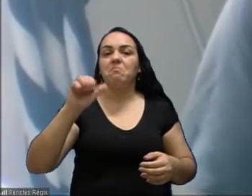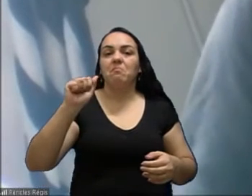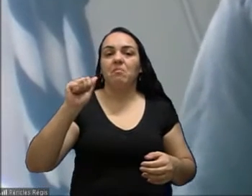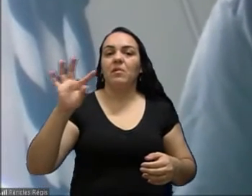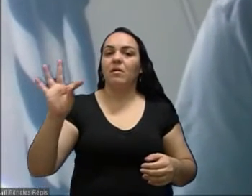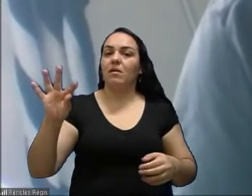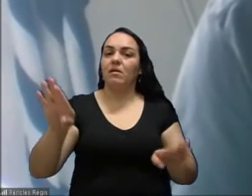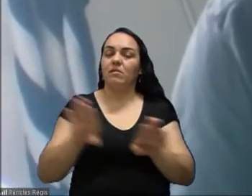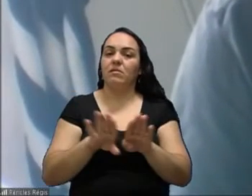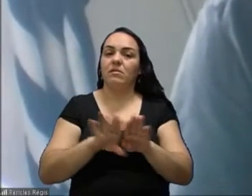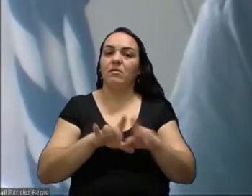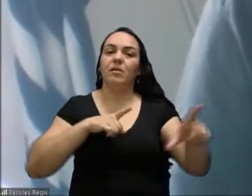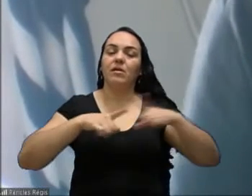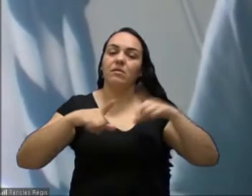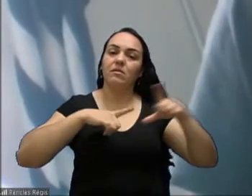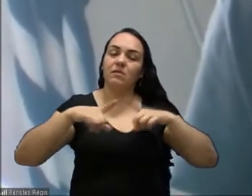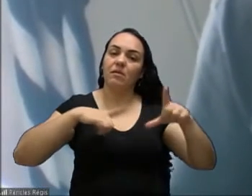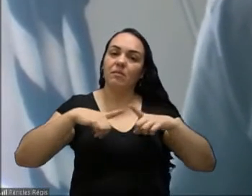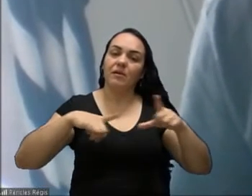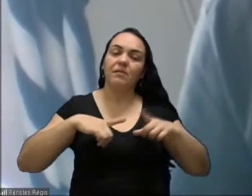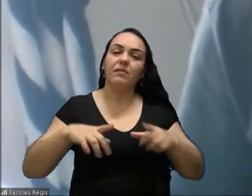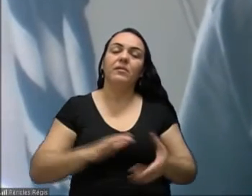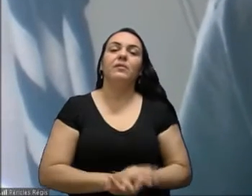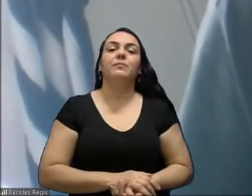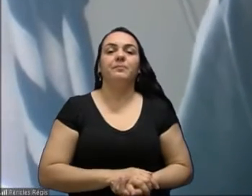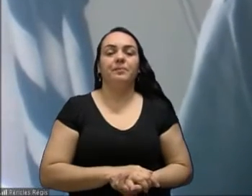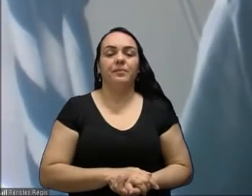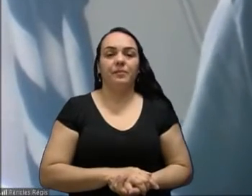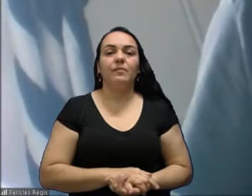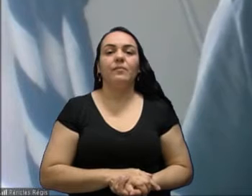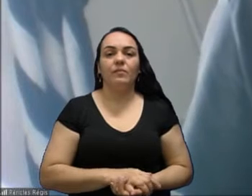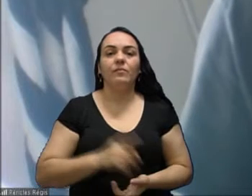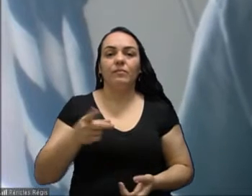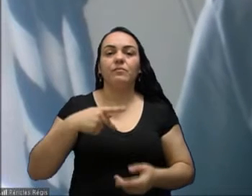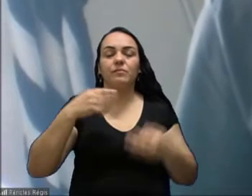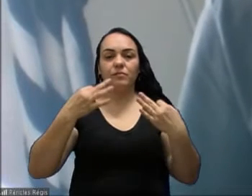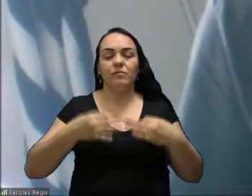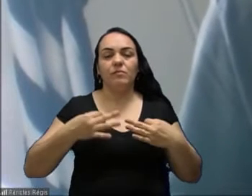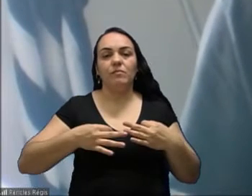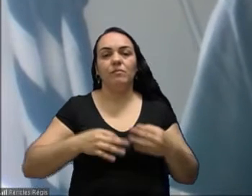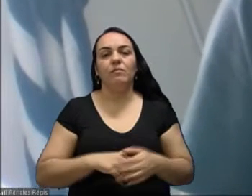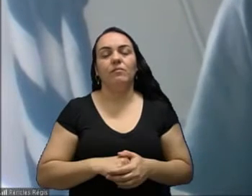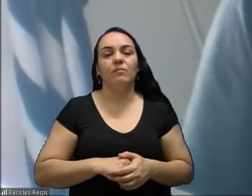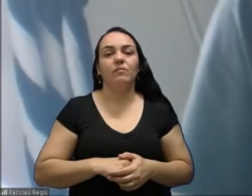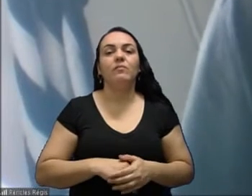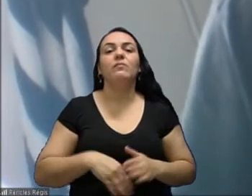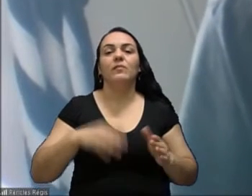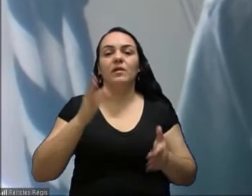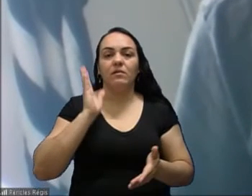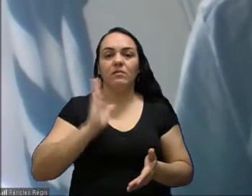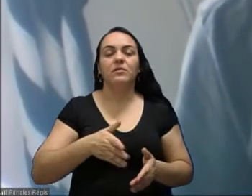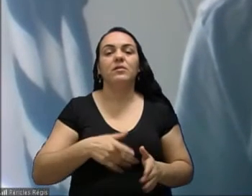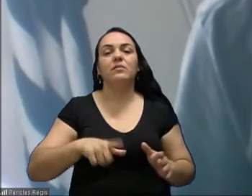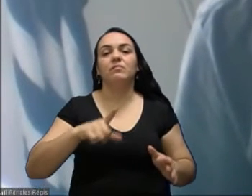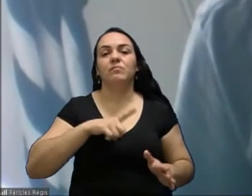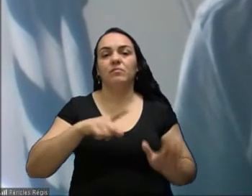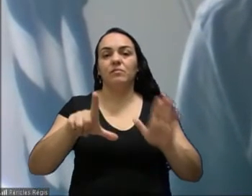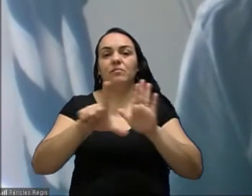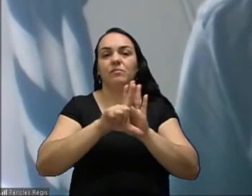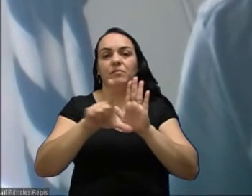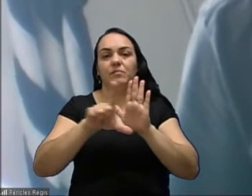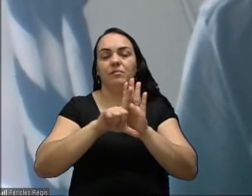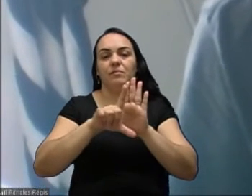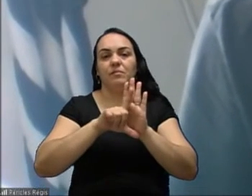ter essa previsão legal que o vereador Martinez relator colocou que já existe essa